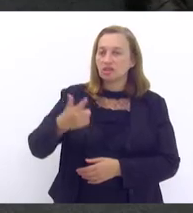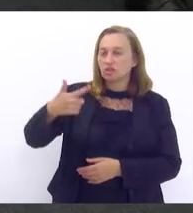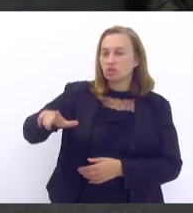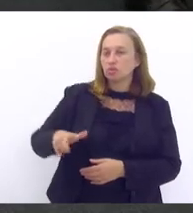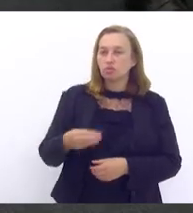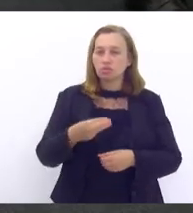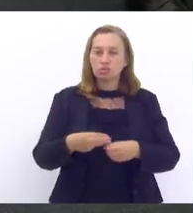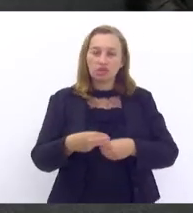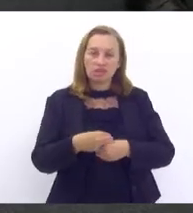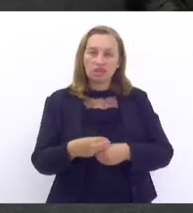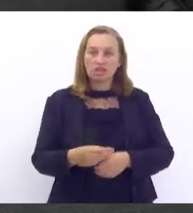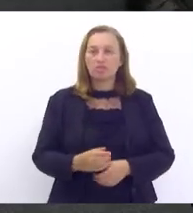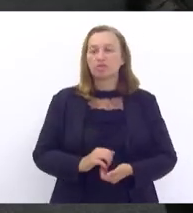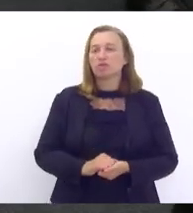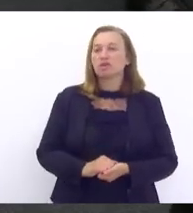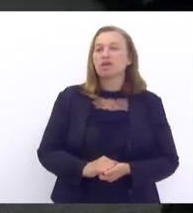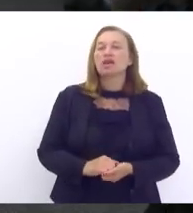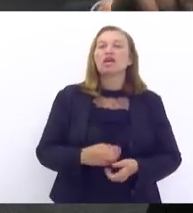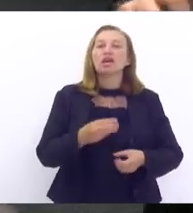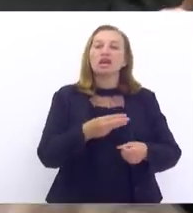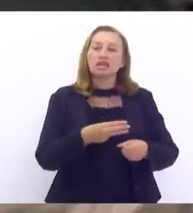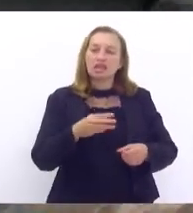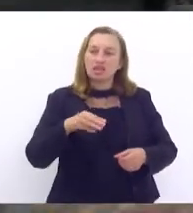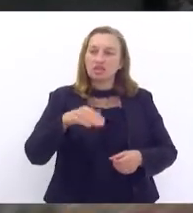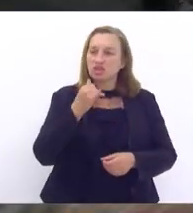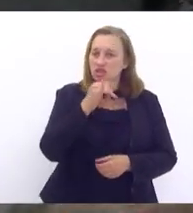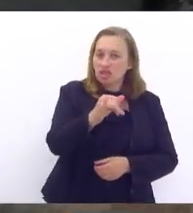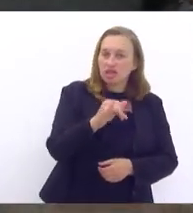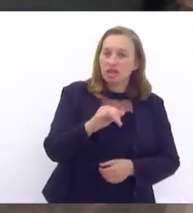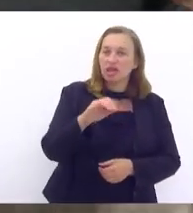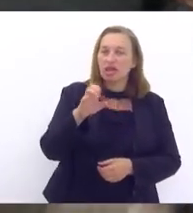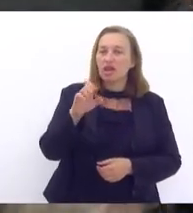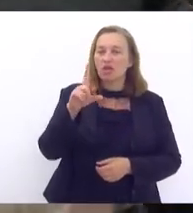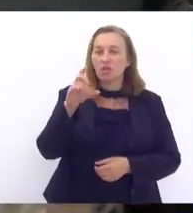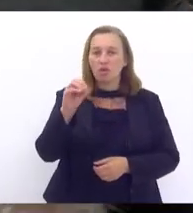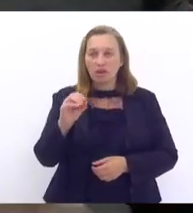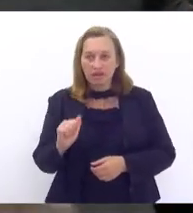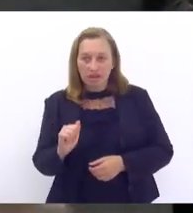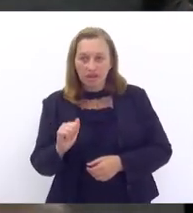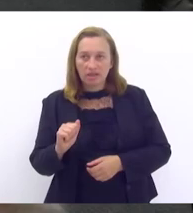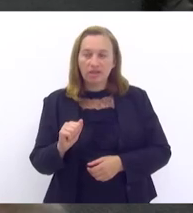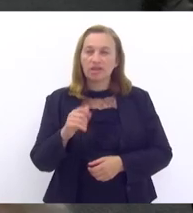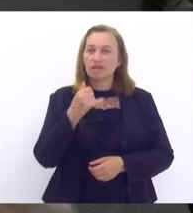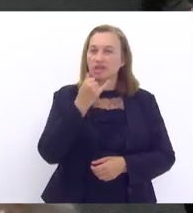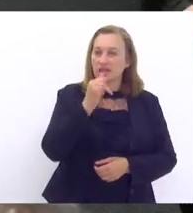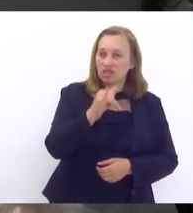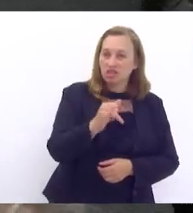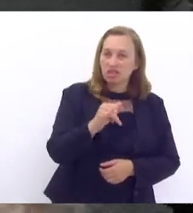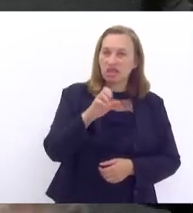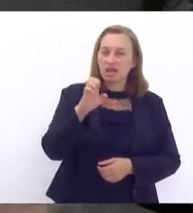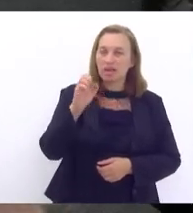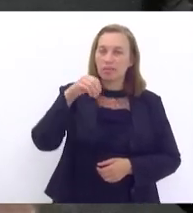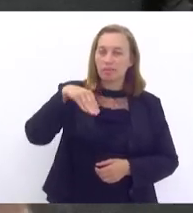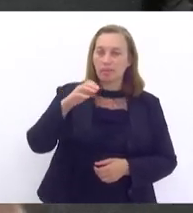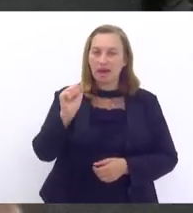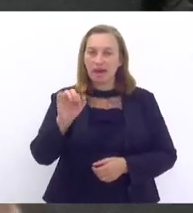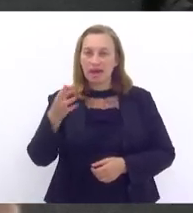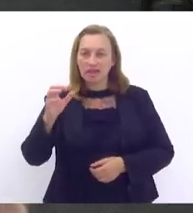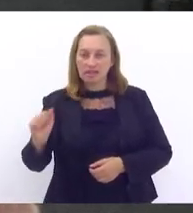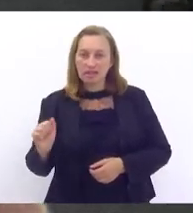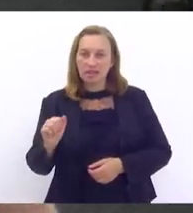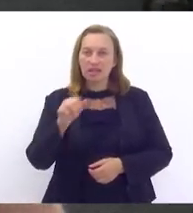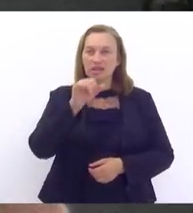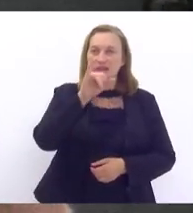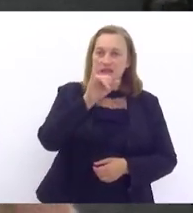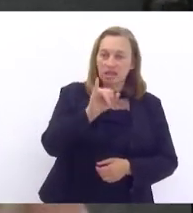lagos, energia eólica, energia solar, energia da biomassa, hidrogênio verde. Então, esse